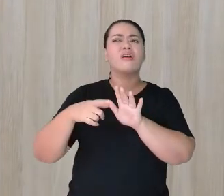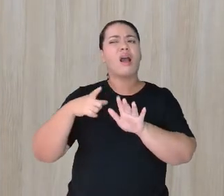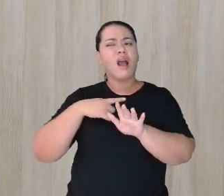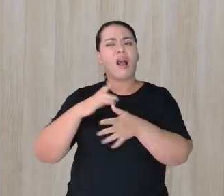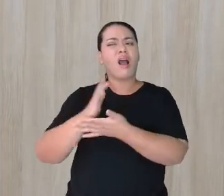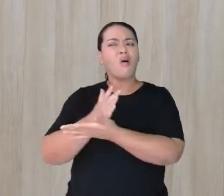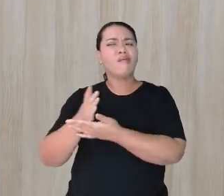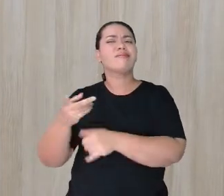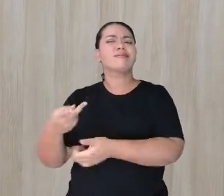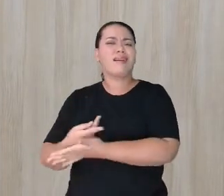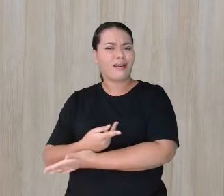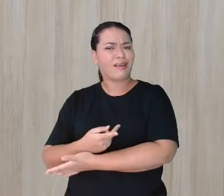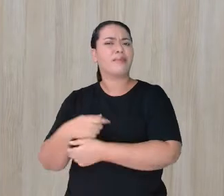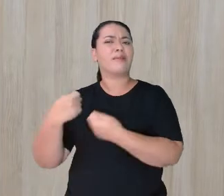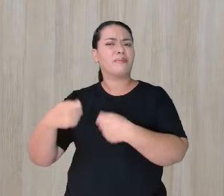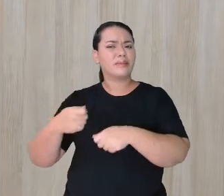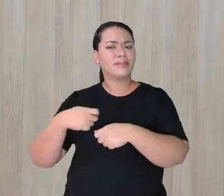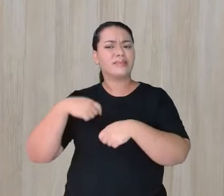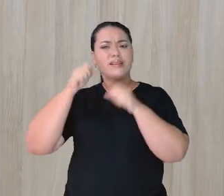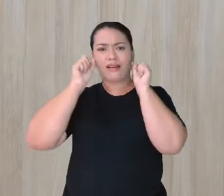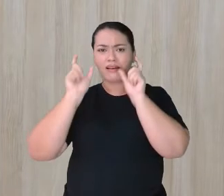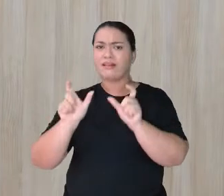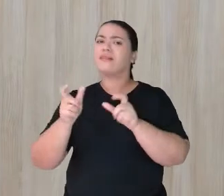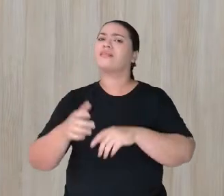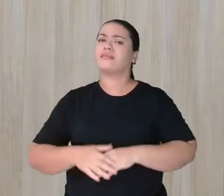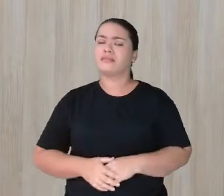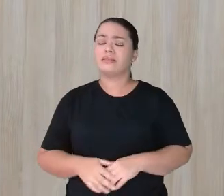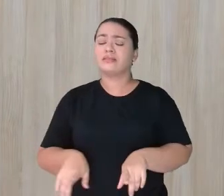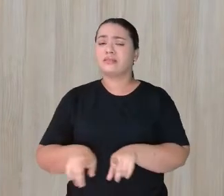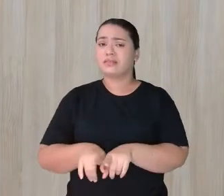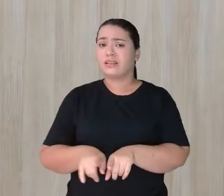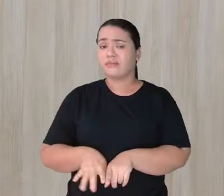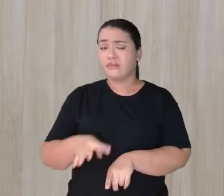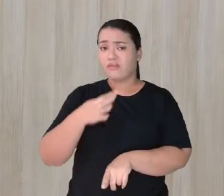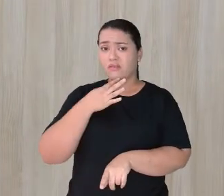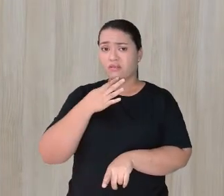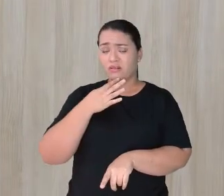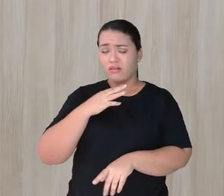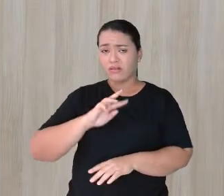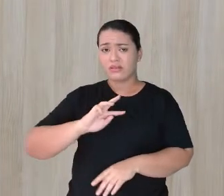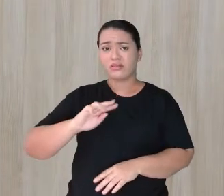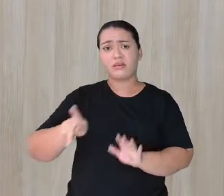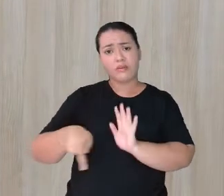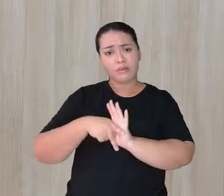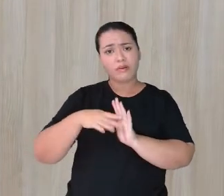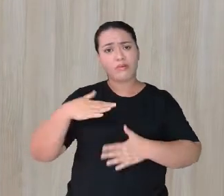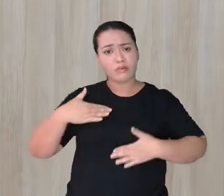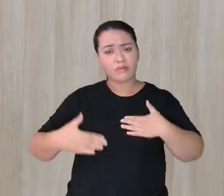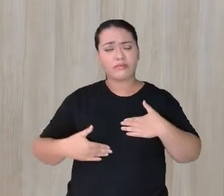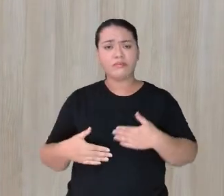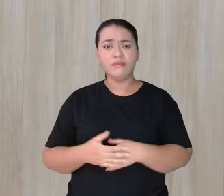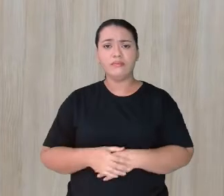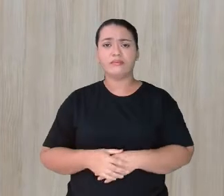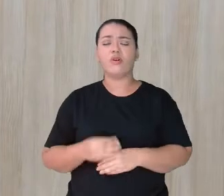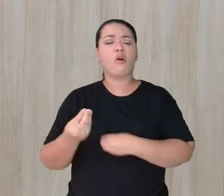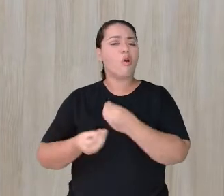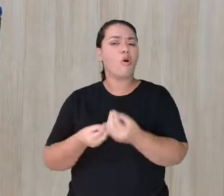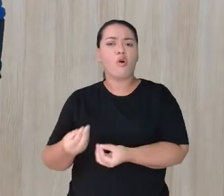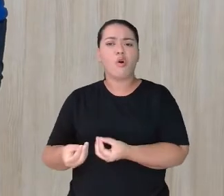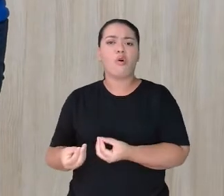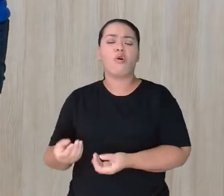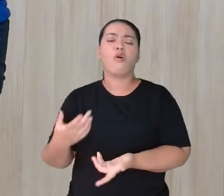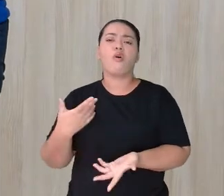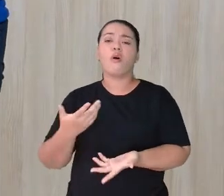nós precisamos estar alerta a esses sinais e conhecer, não é? O nosso organismo. É importante que a gente conheça como ele funciona,